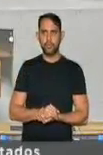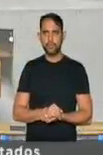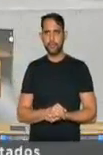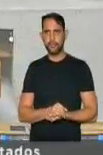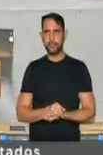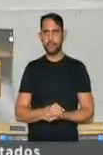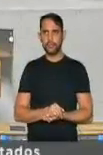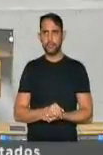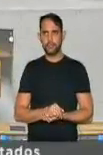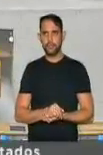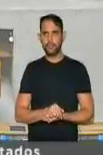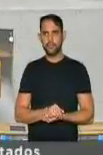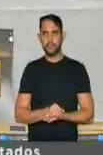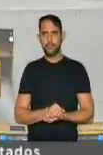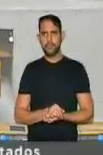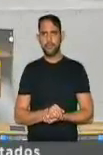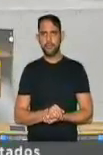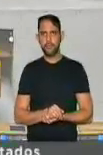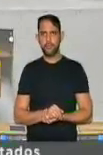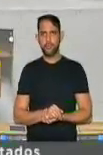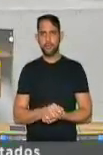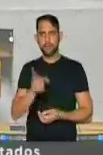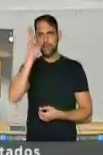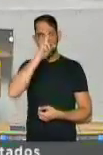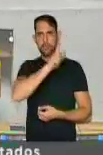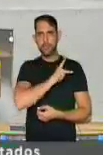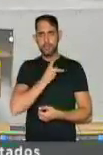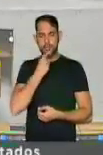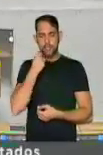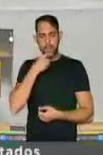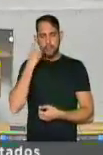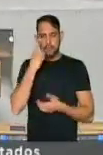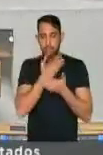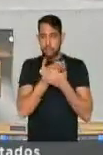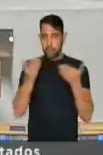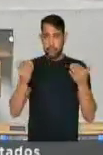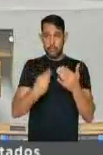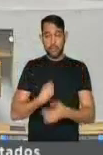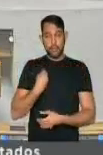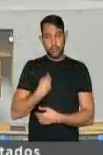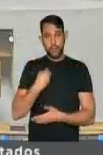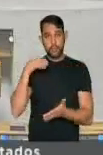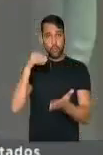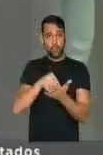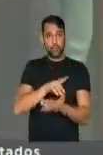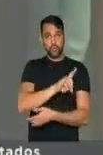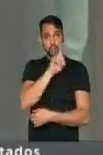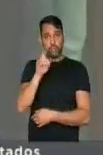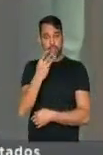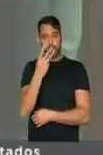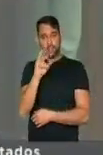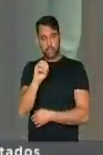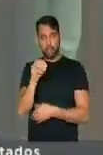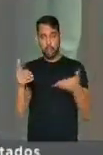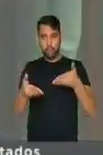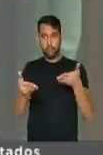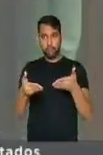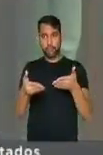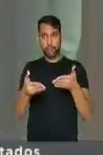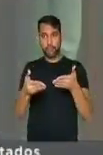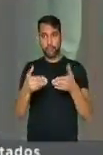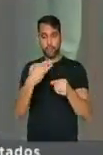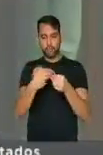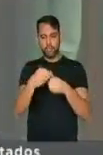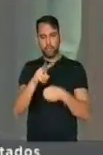Hora grande. Pellegrino. Senhor presidente, senhor deputado, estive no último dia 30, agora,